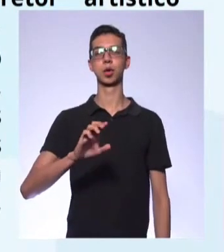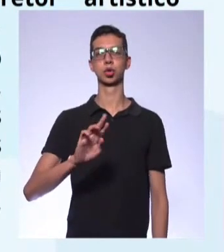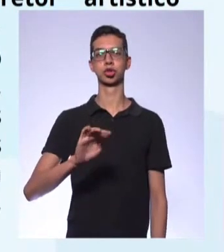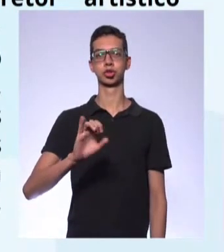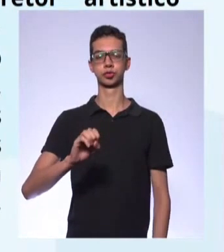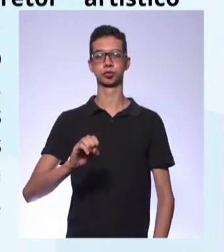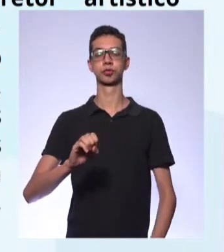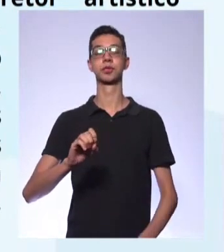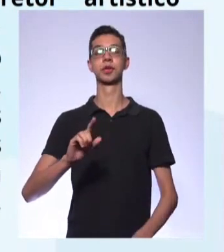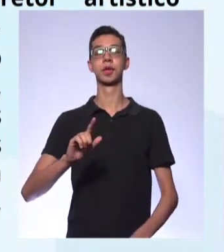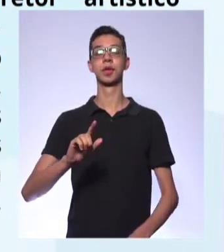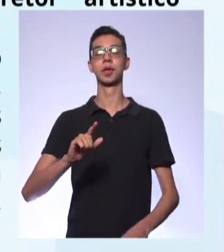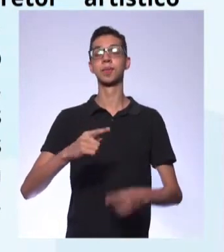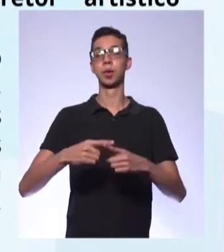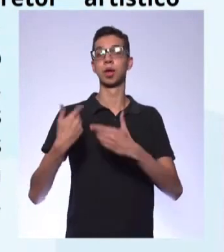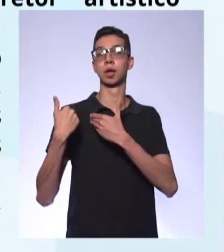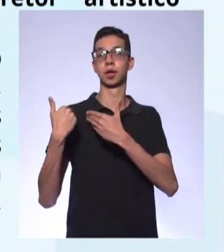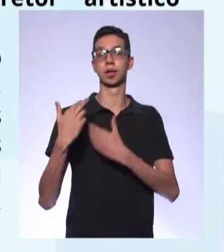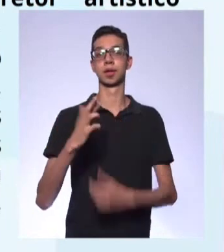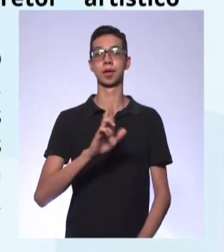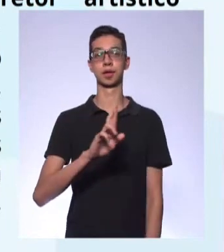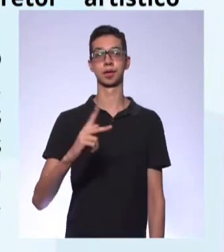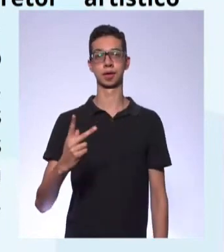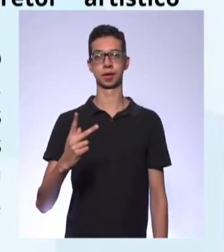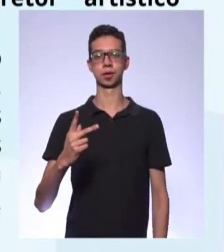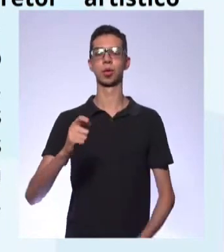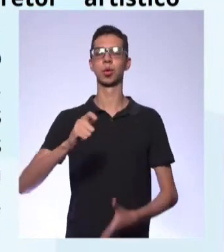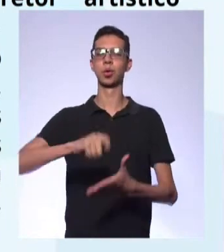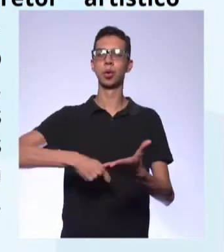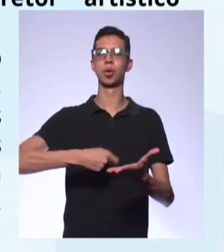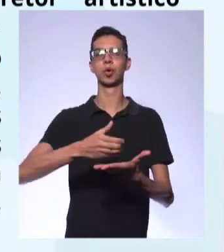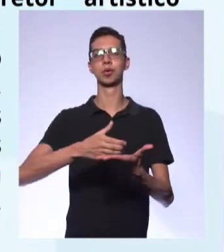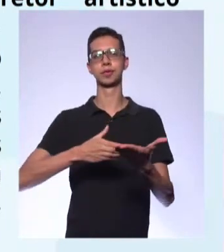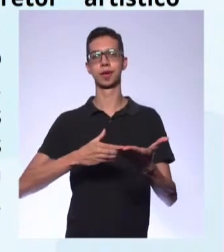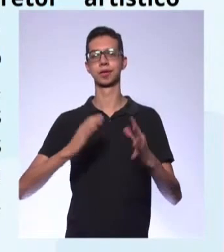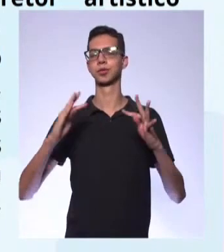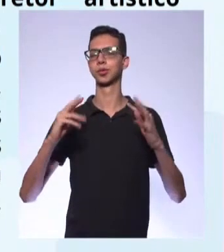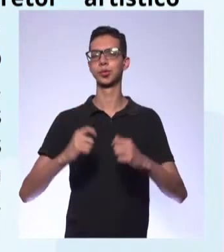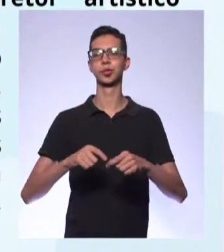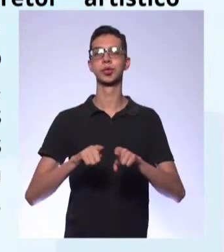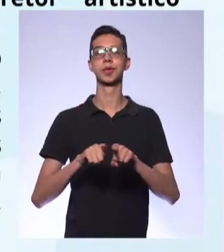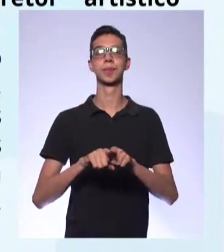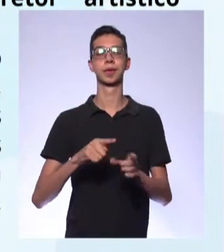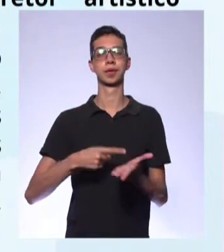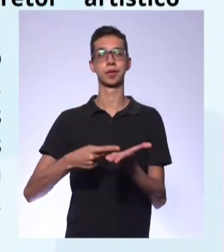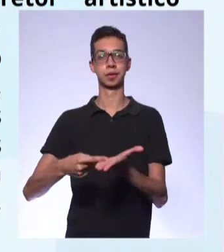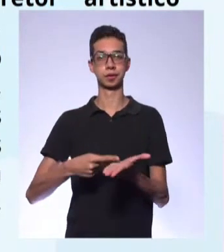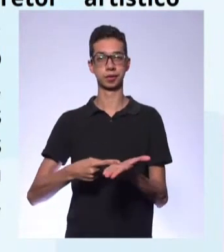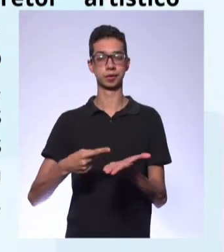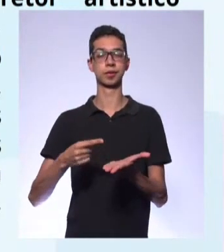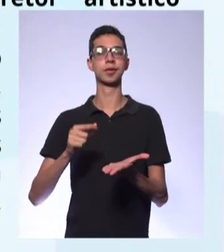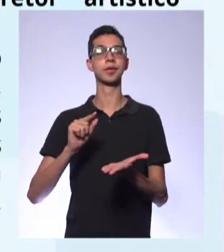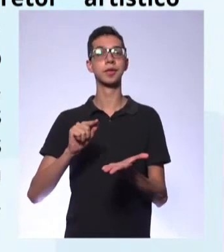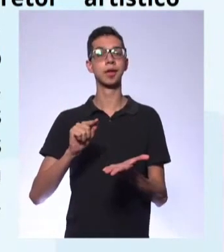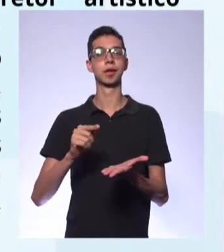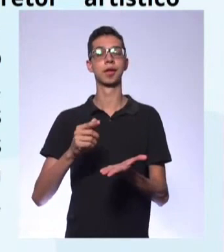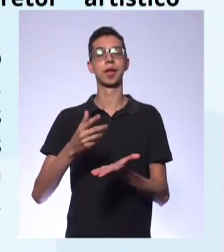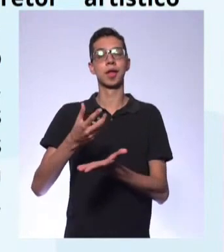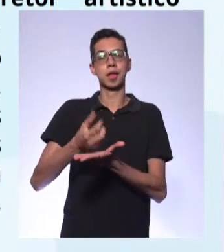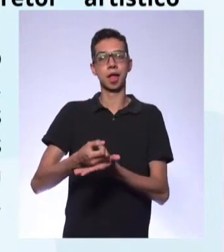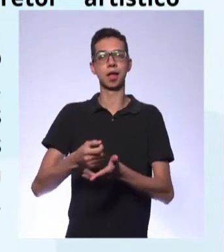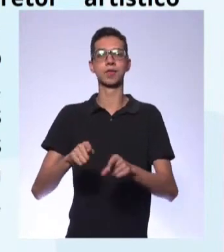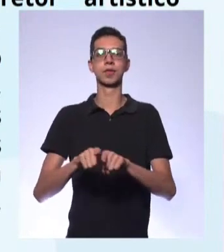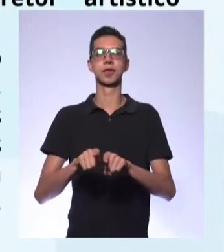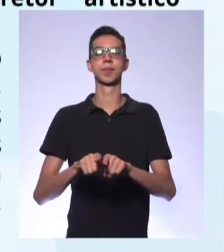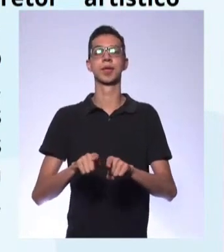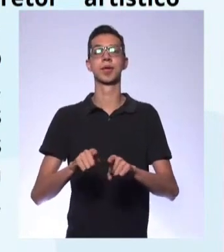de recursos humanos. As contratações, a assinatura de contratos, as negociações com as gravadoras, as editoras musicais e também com os